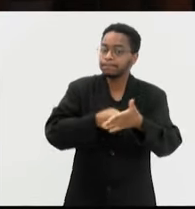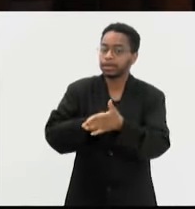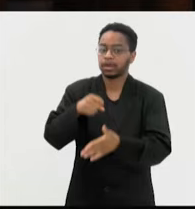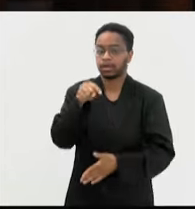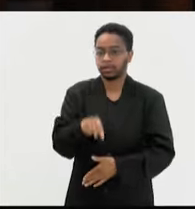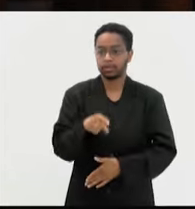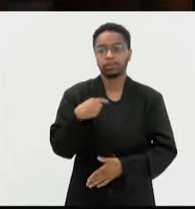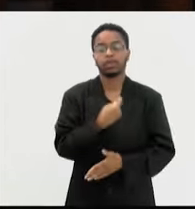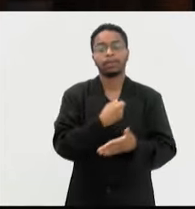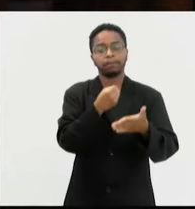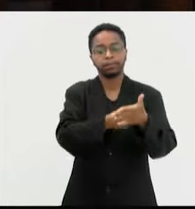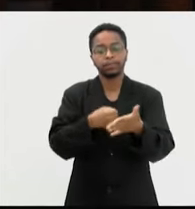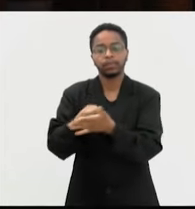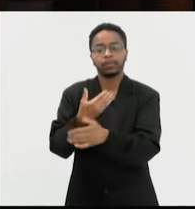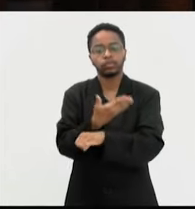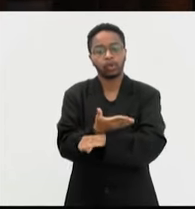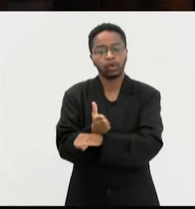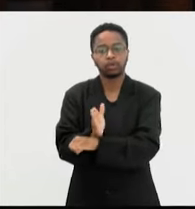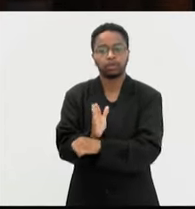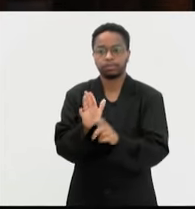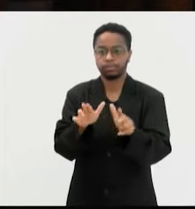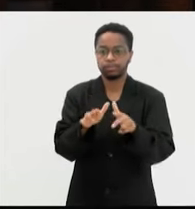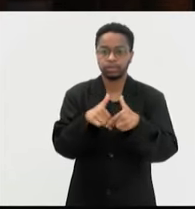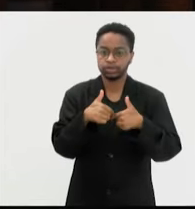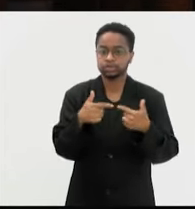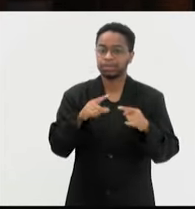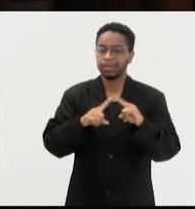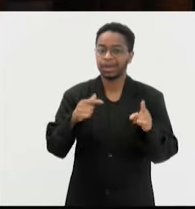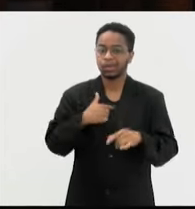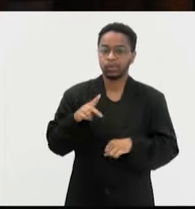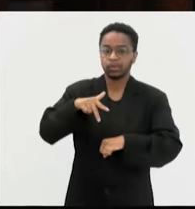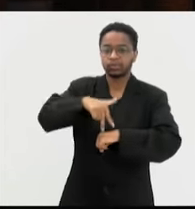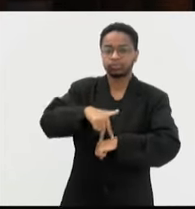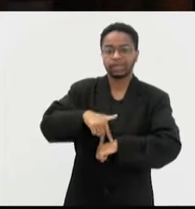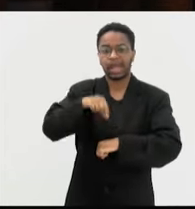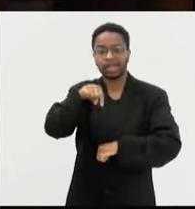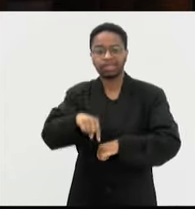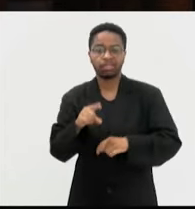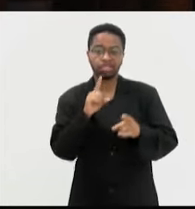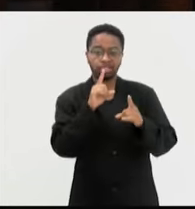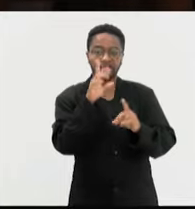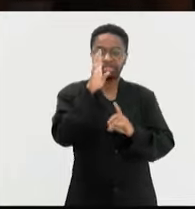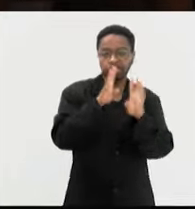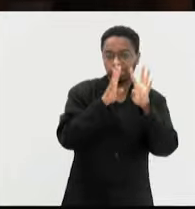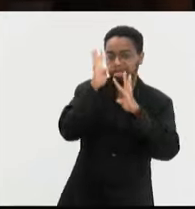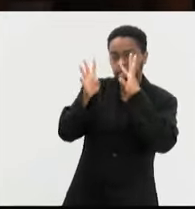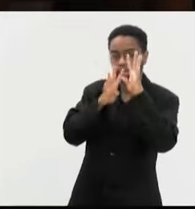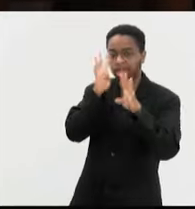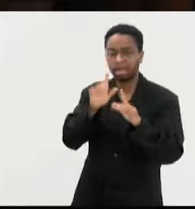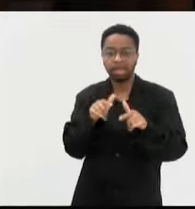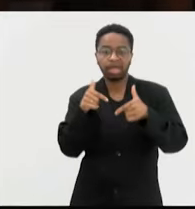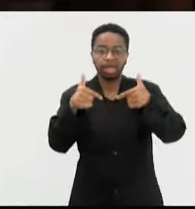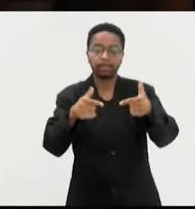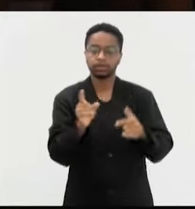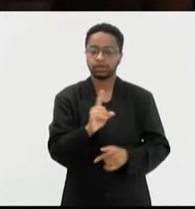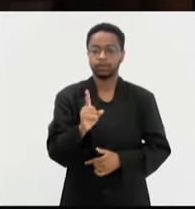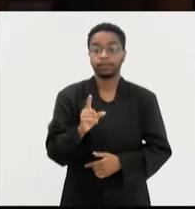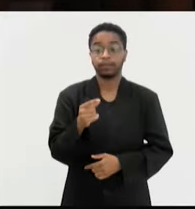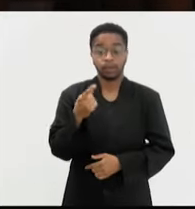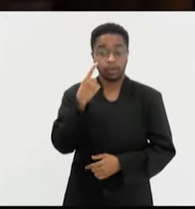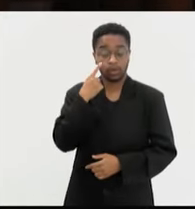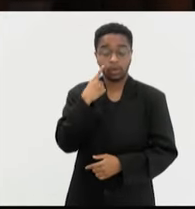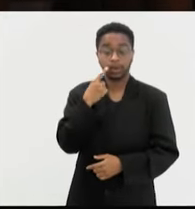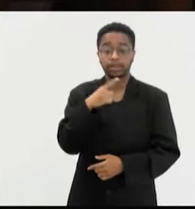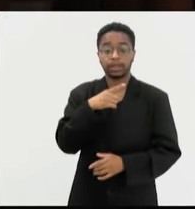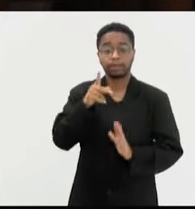nós brigamos o tempo todo por isso aqui agora eu não vou usar isso aqui para fazer mímica Então os grupos de WhatsApp fica assim Carlinho Hoje vai ter um projeto lá